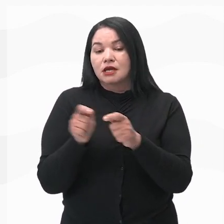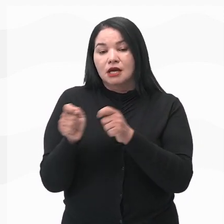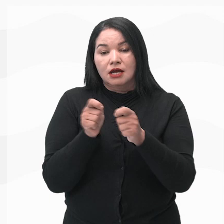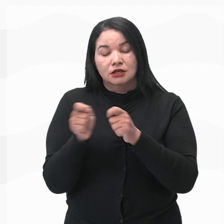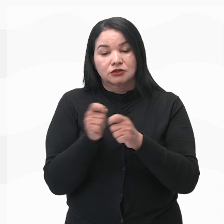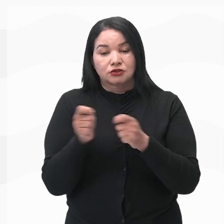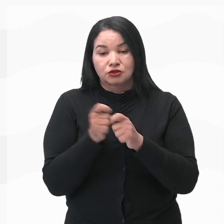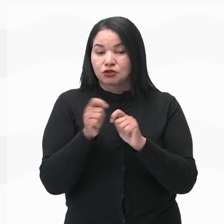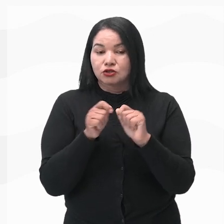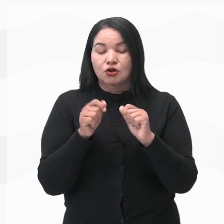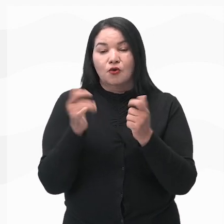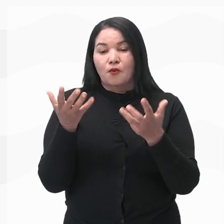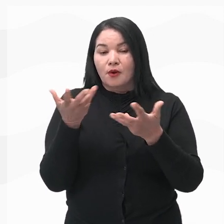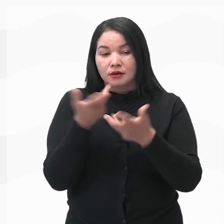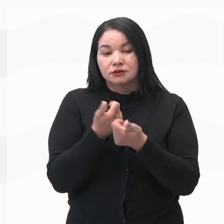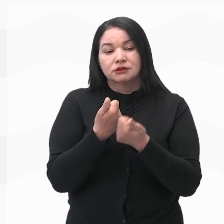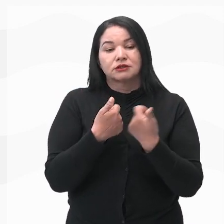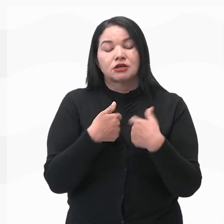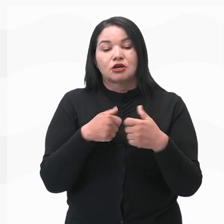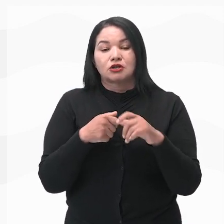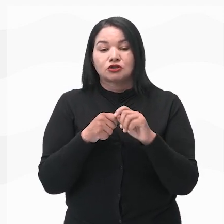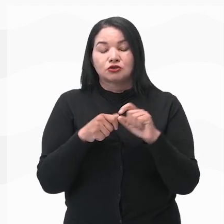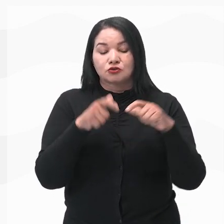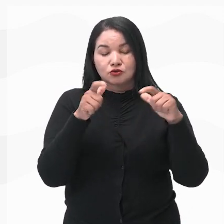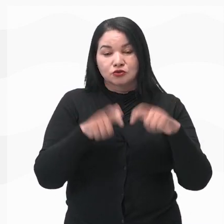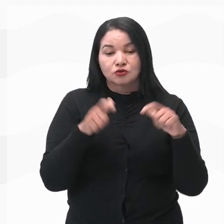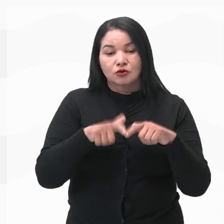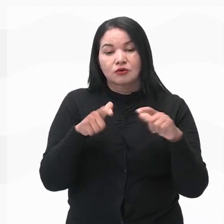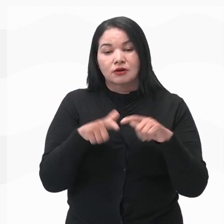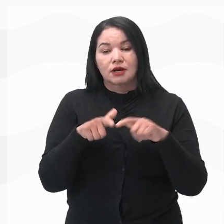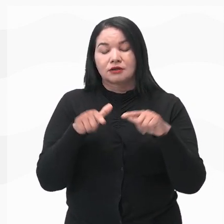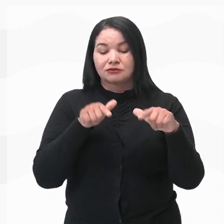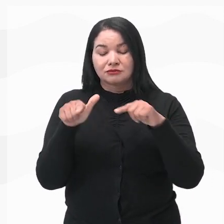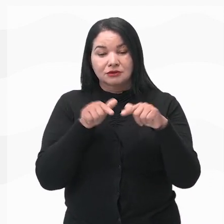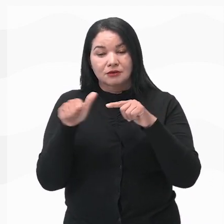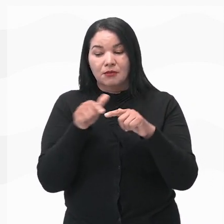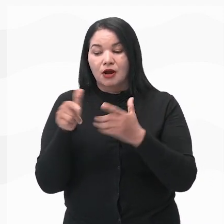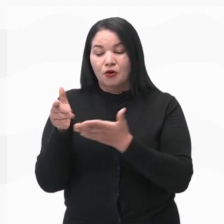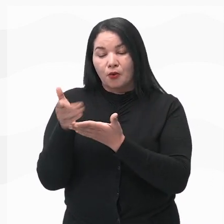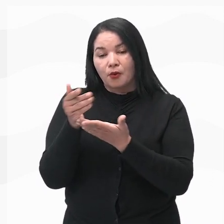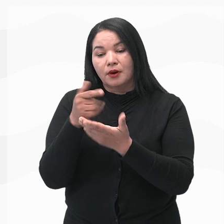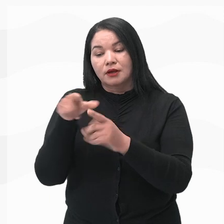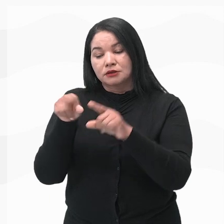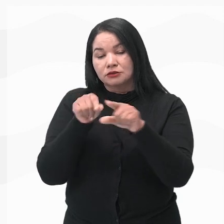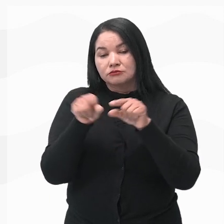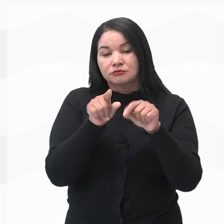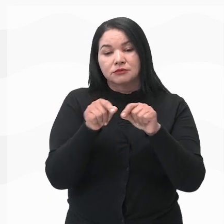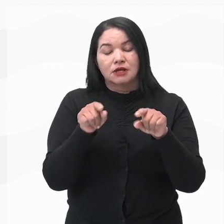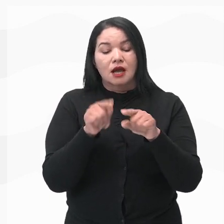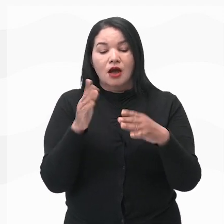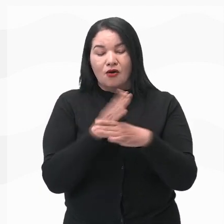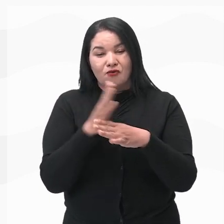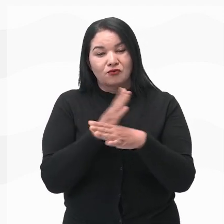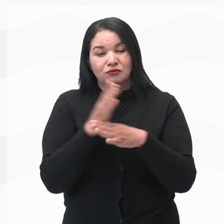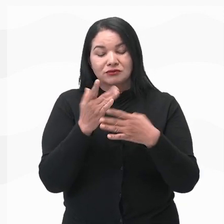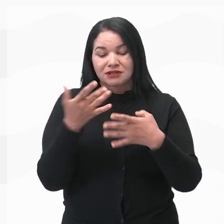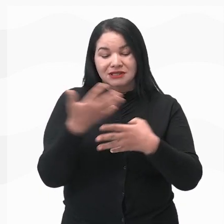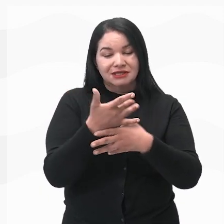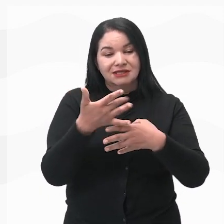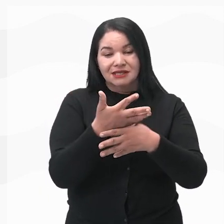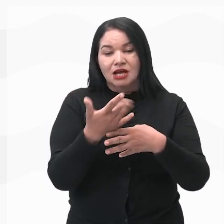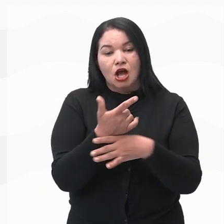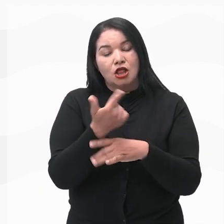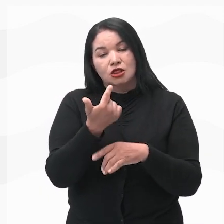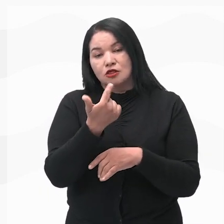coleta, né? É claro que existem locais ou comunidades, cidades, que não